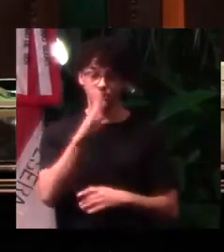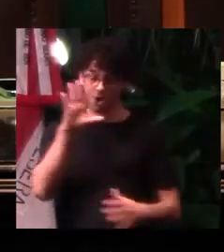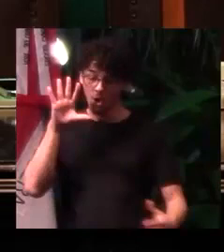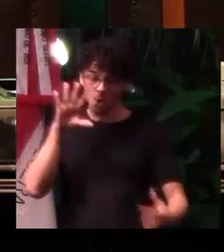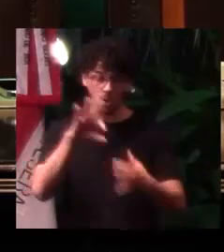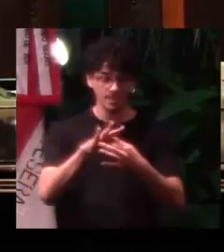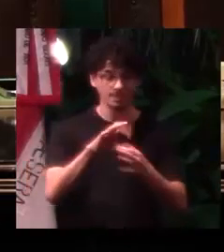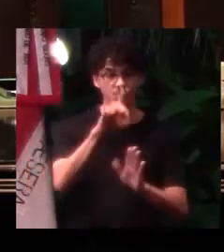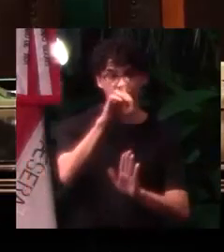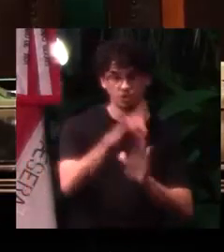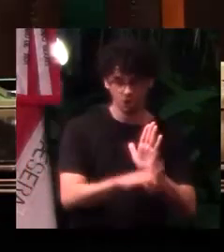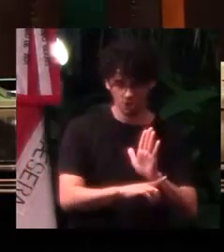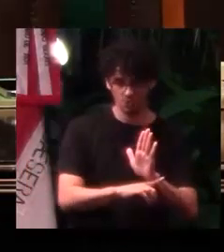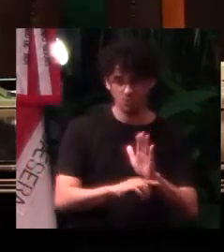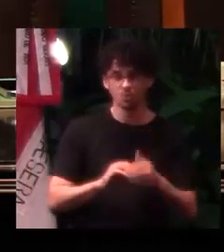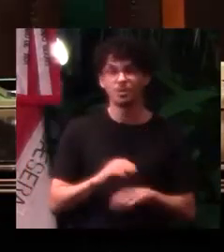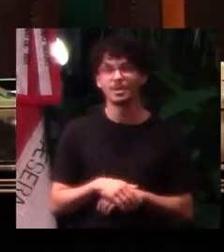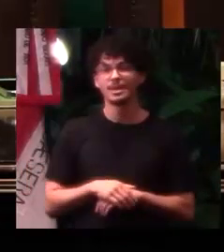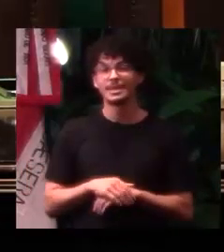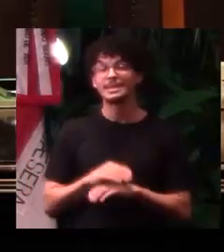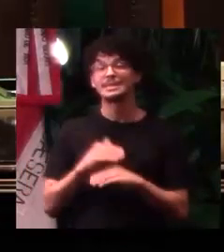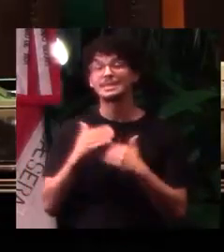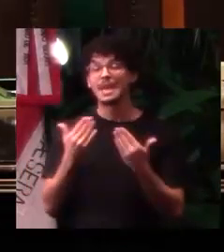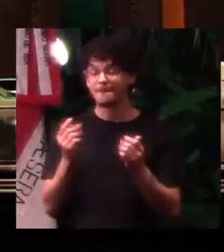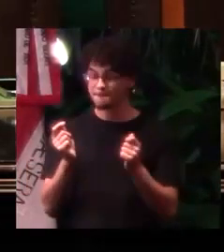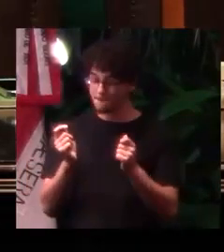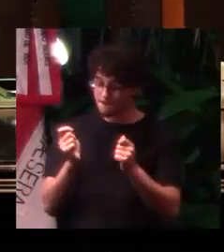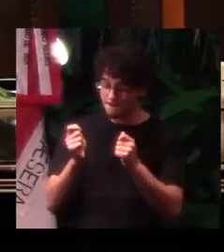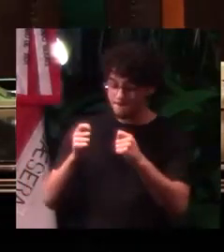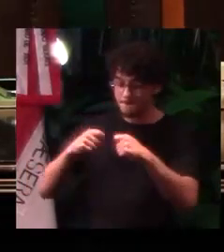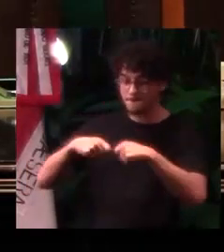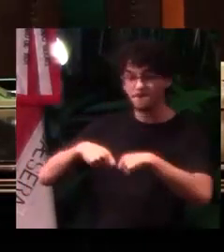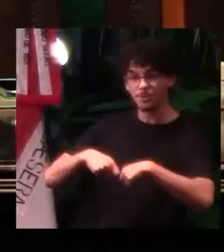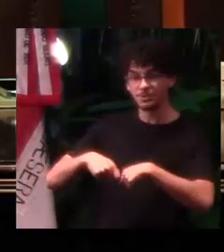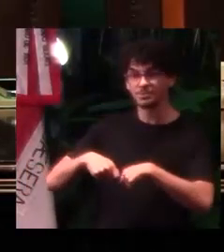com o direito, que é essa possibilidade e a